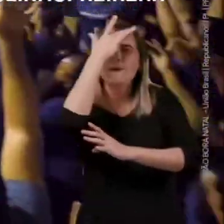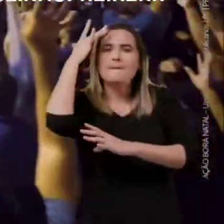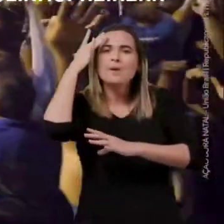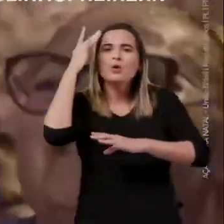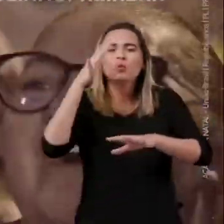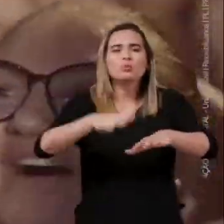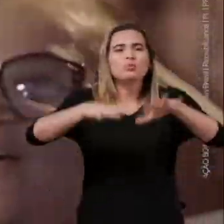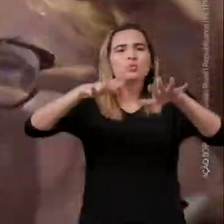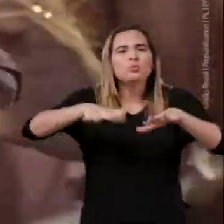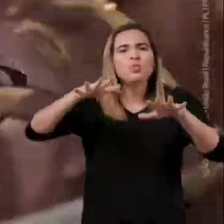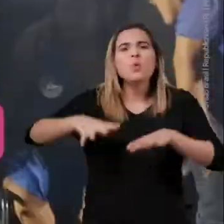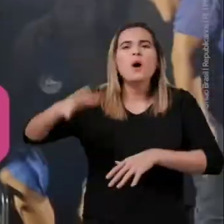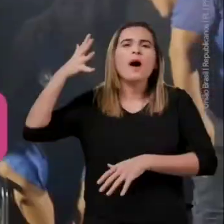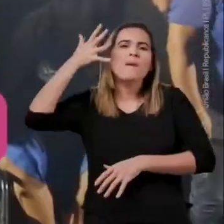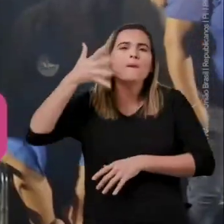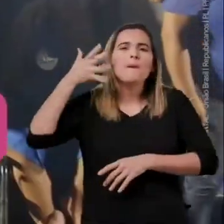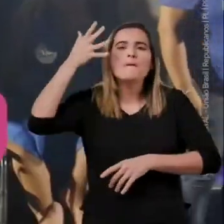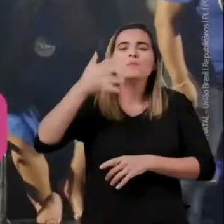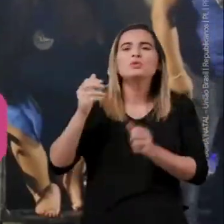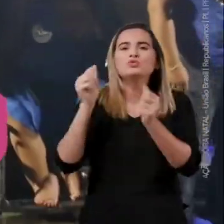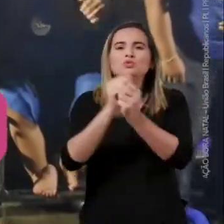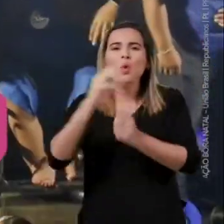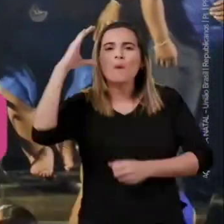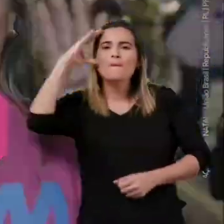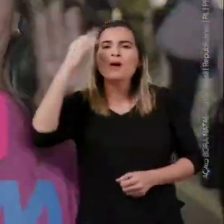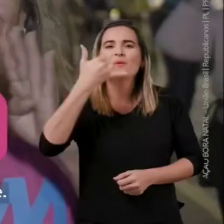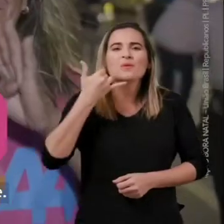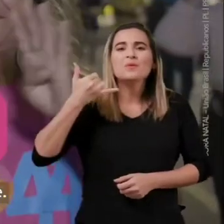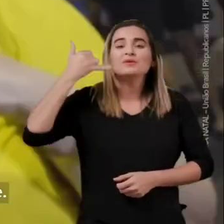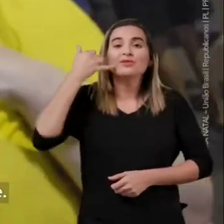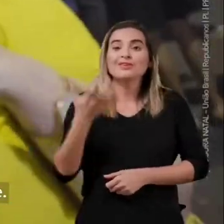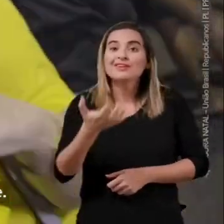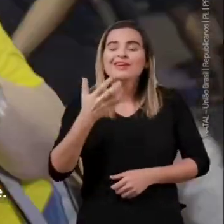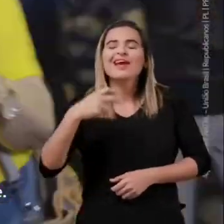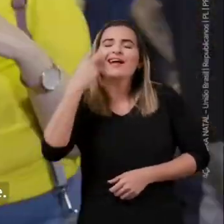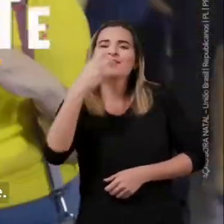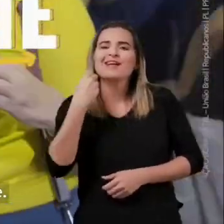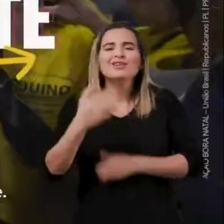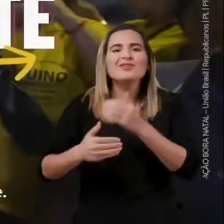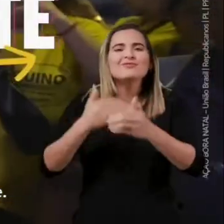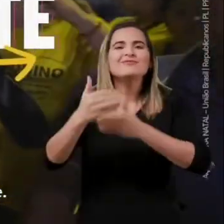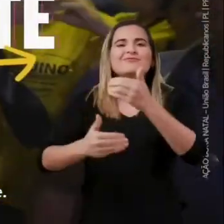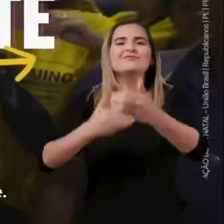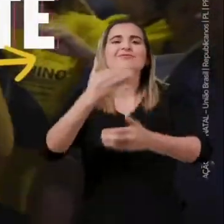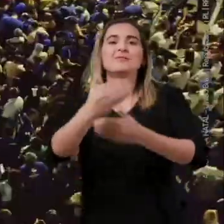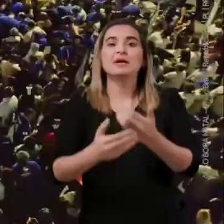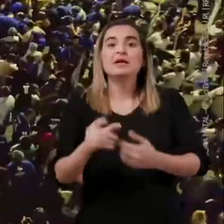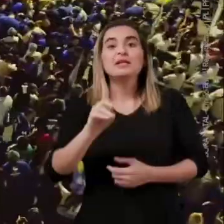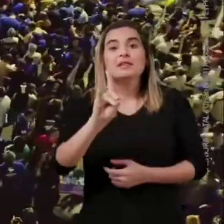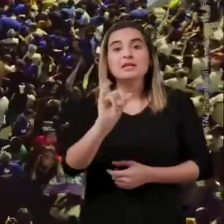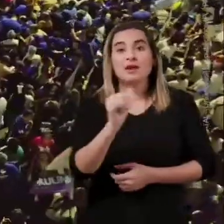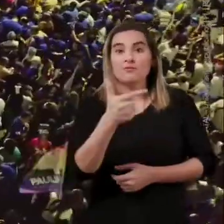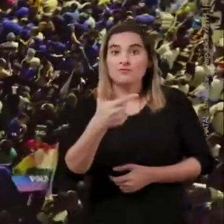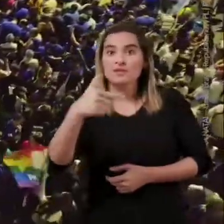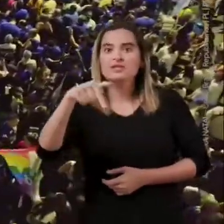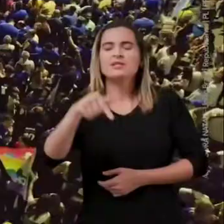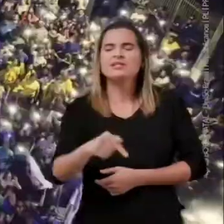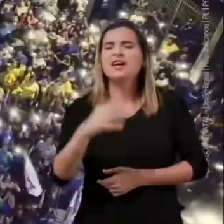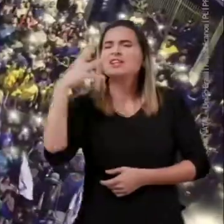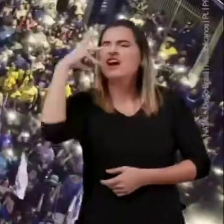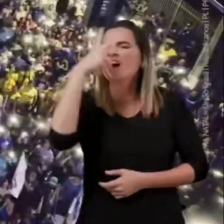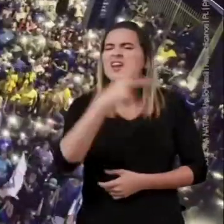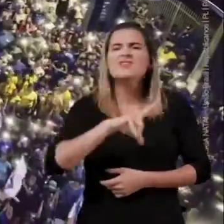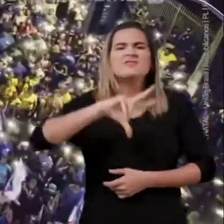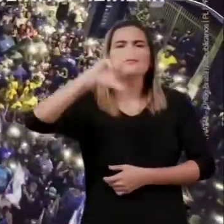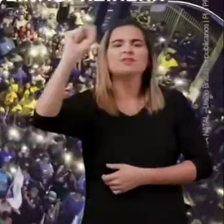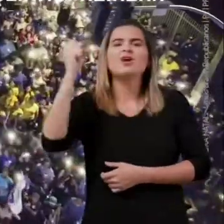nesta campanha. É o povo com Paulinho e Joana Guerra, que querem e desejam um Natal pra frente. Dia 27 será a maior e